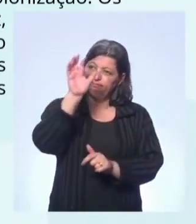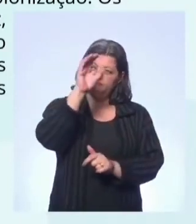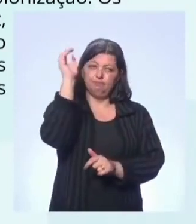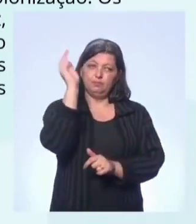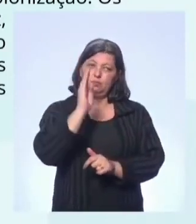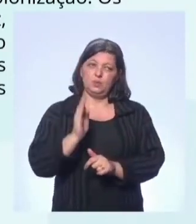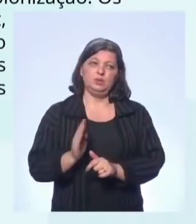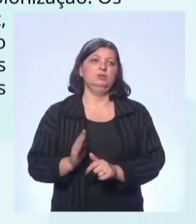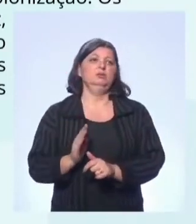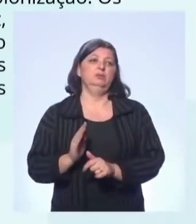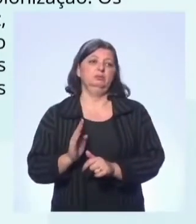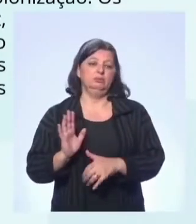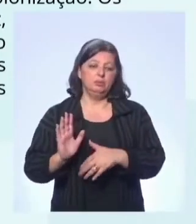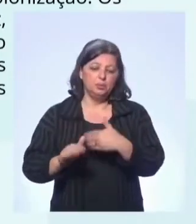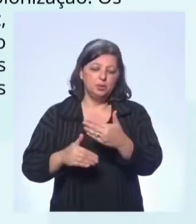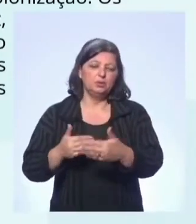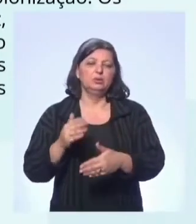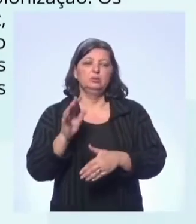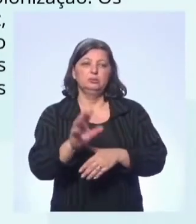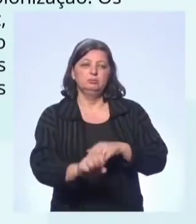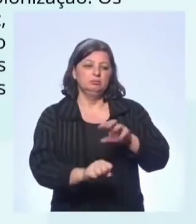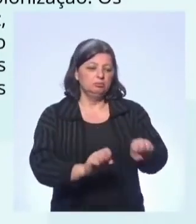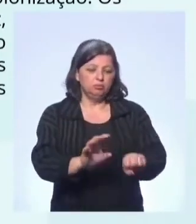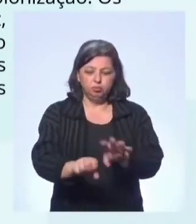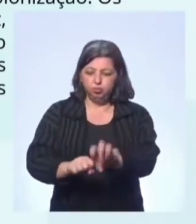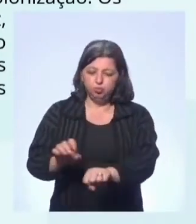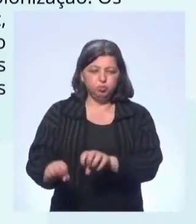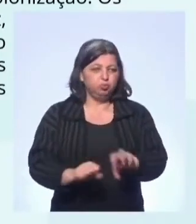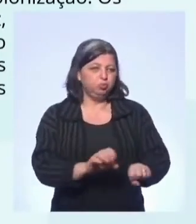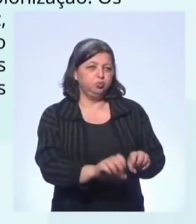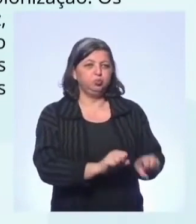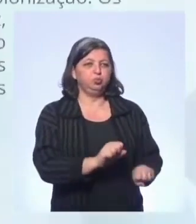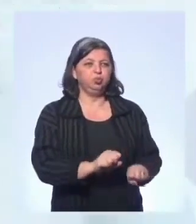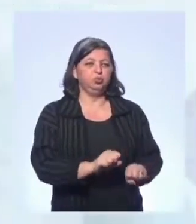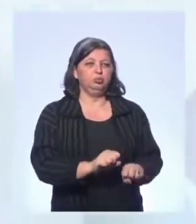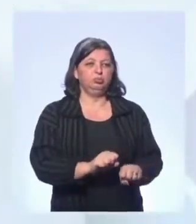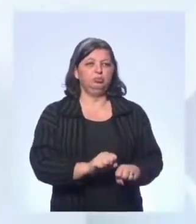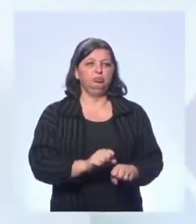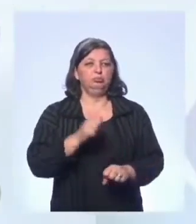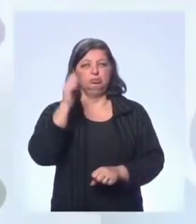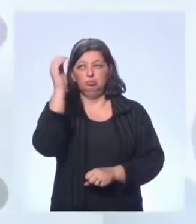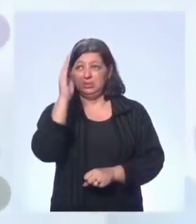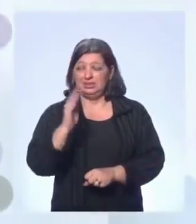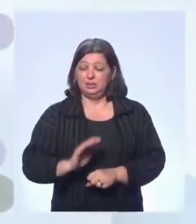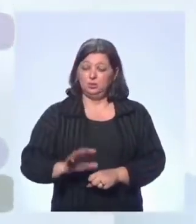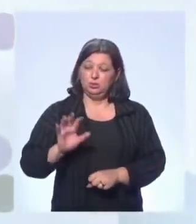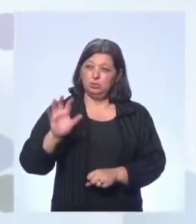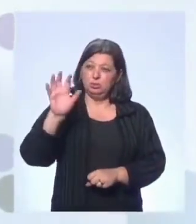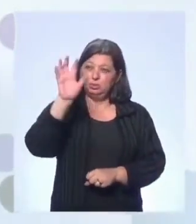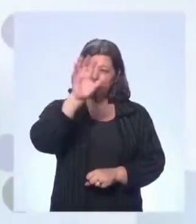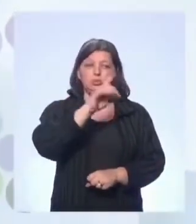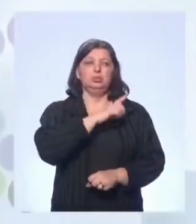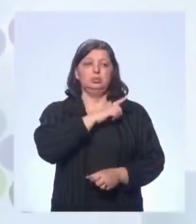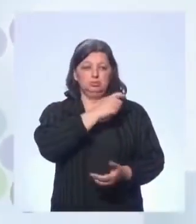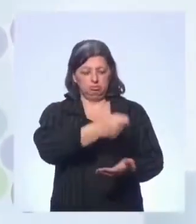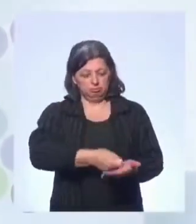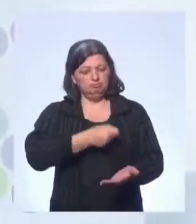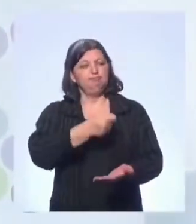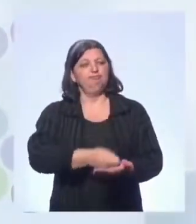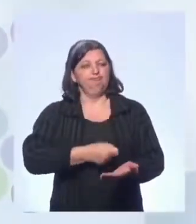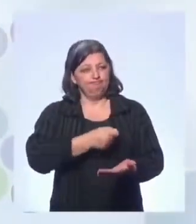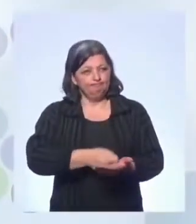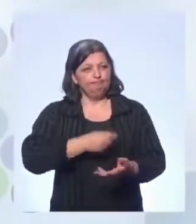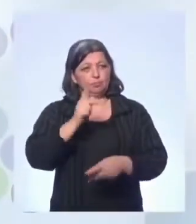processo de colonização, em vários lugares do Brasil, houveram resistências